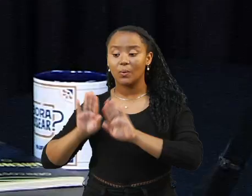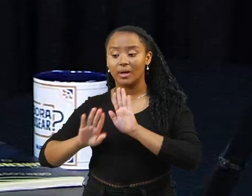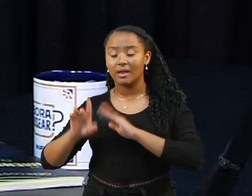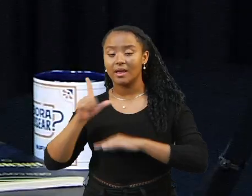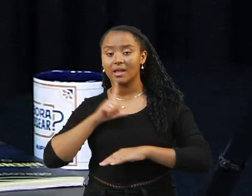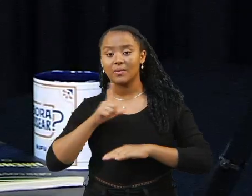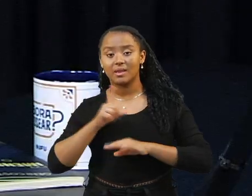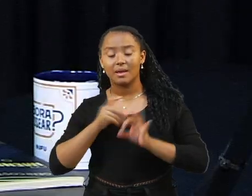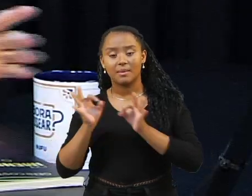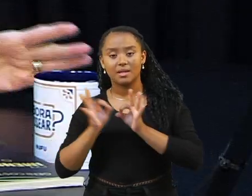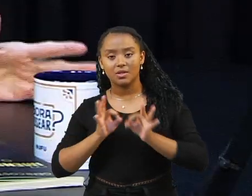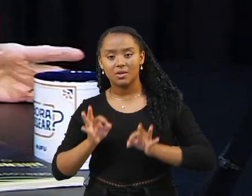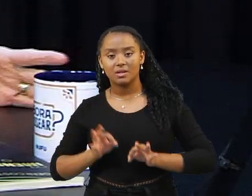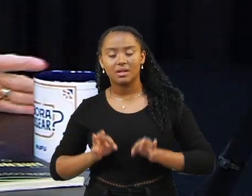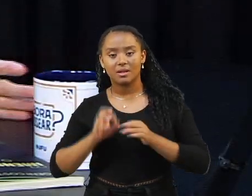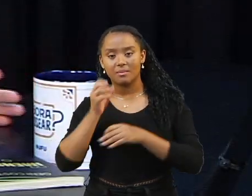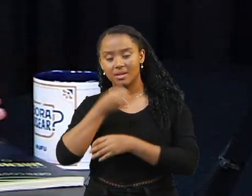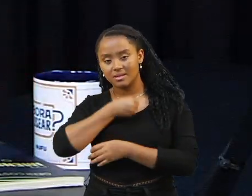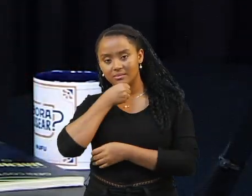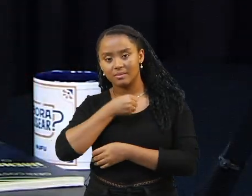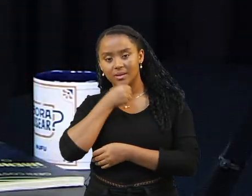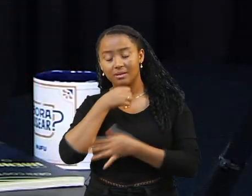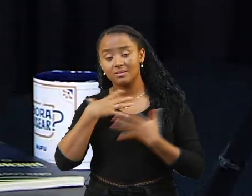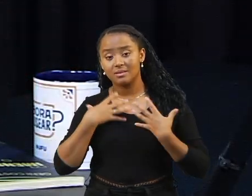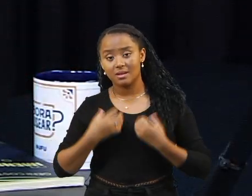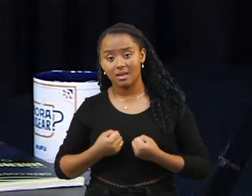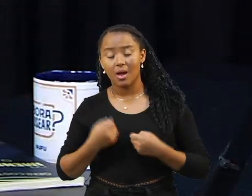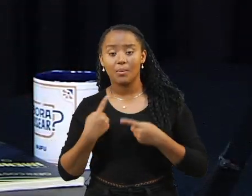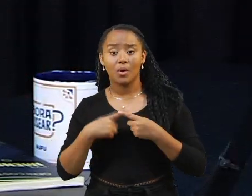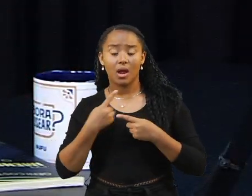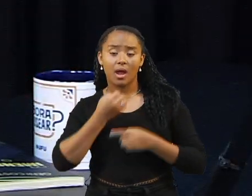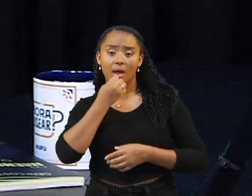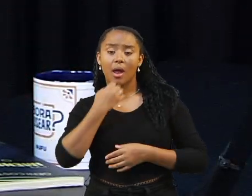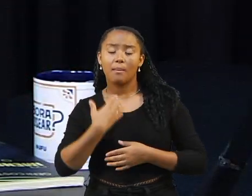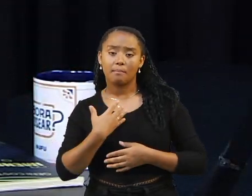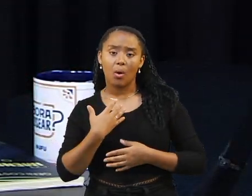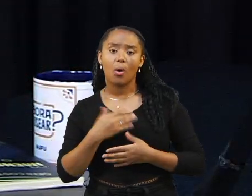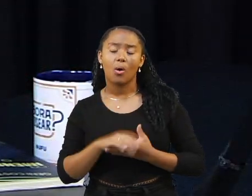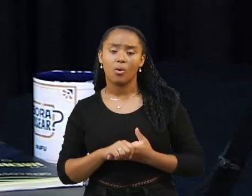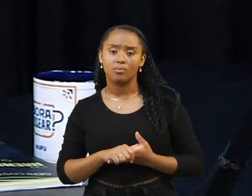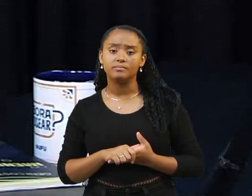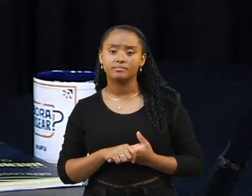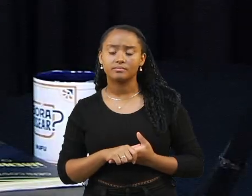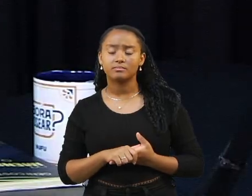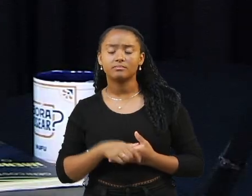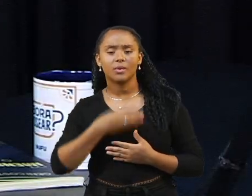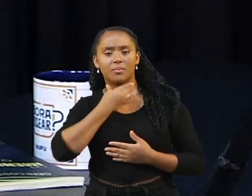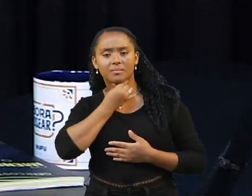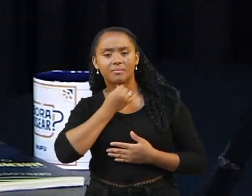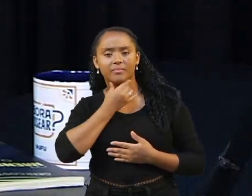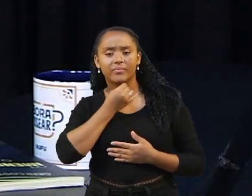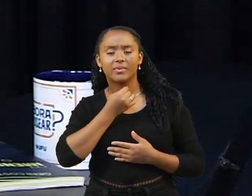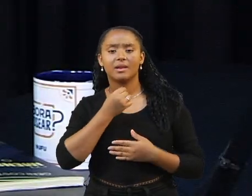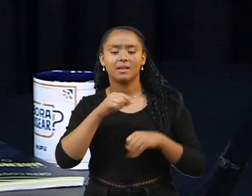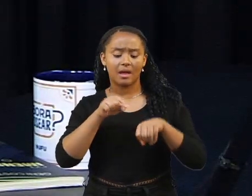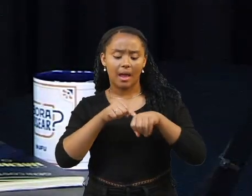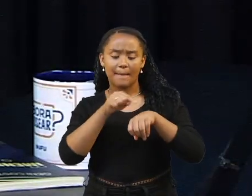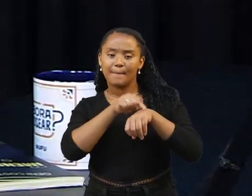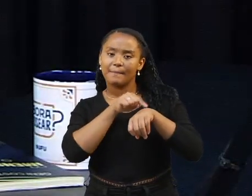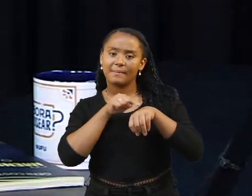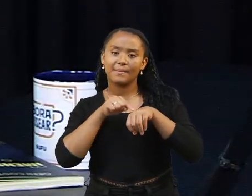que ter esse cuidado de se preparar para essa velhice e aceitá-la. É bom ter o papinho aqui, a